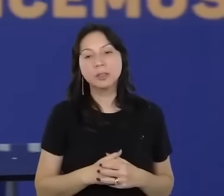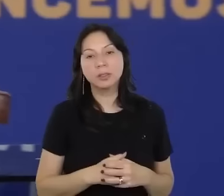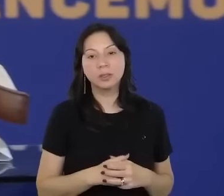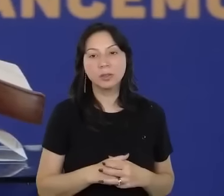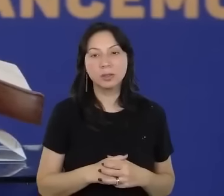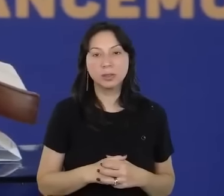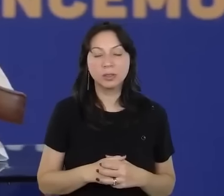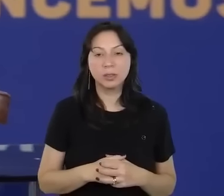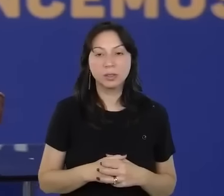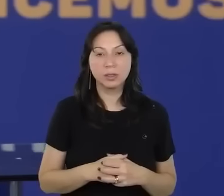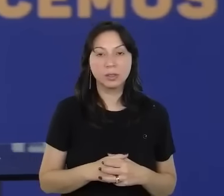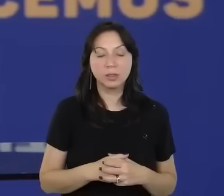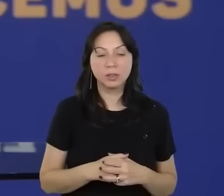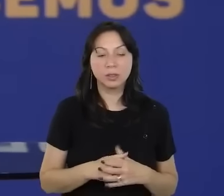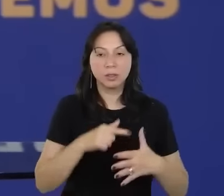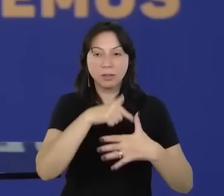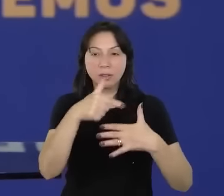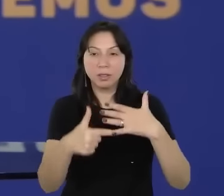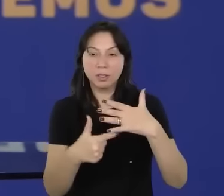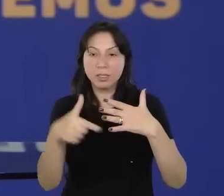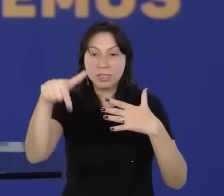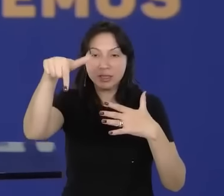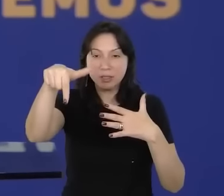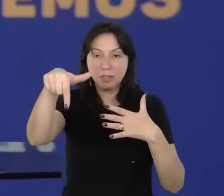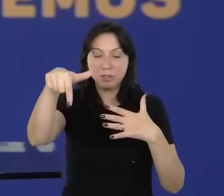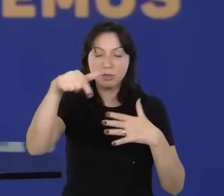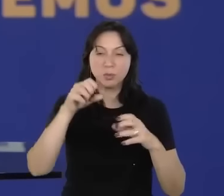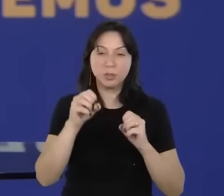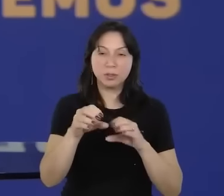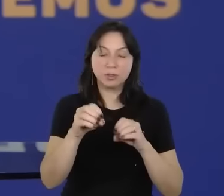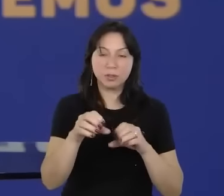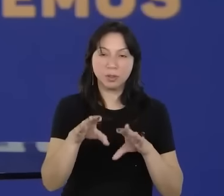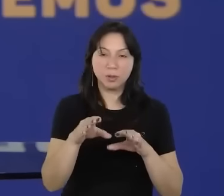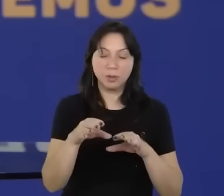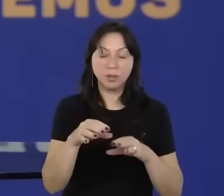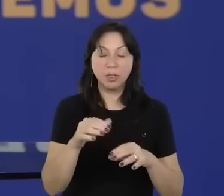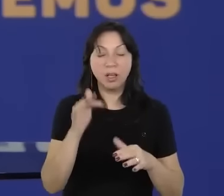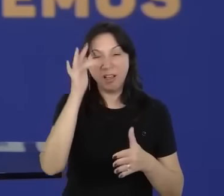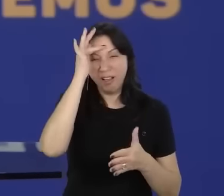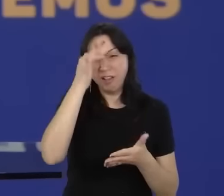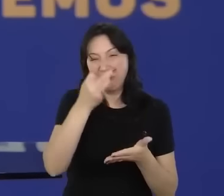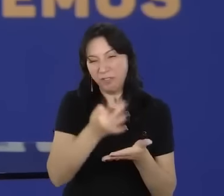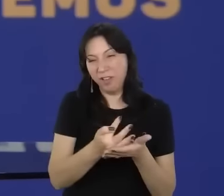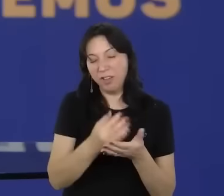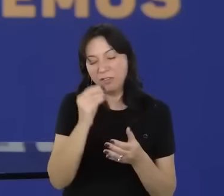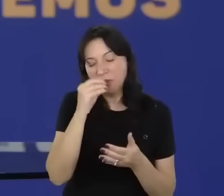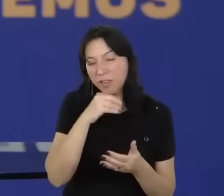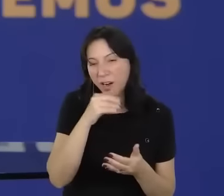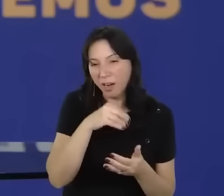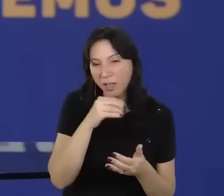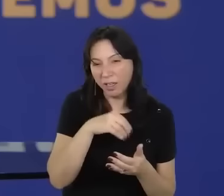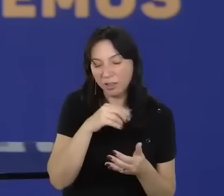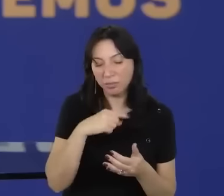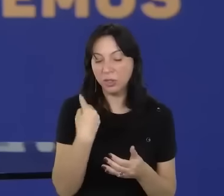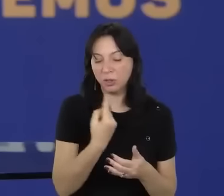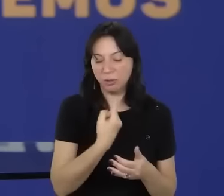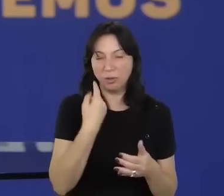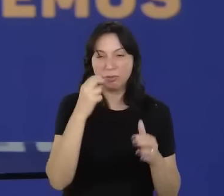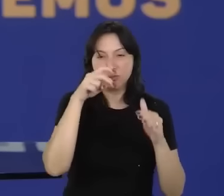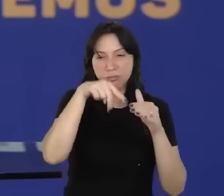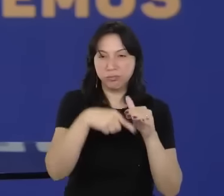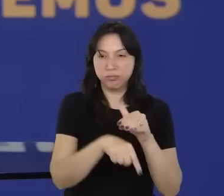medo sétima lição desse texto Quando a fé vacila nós afundamos